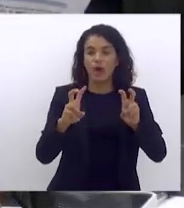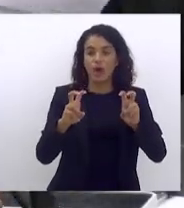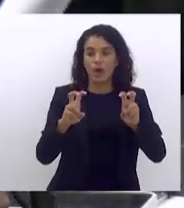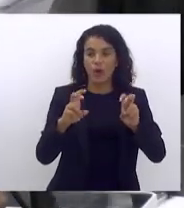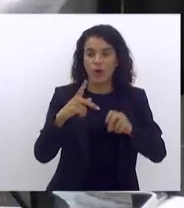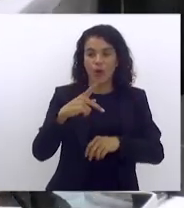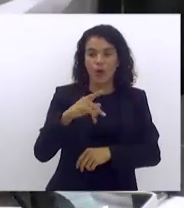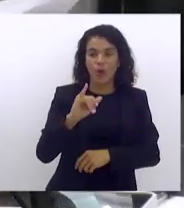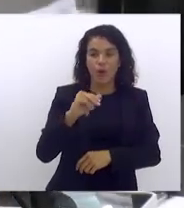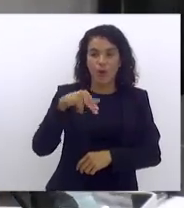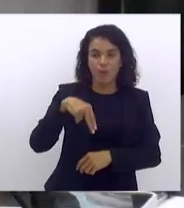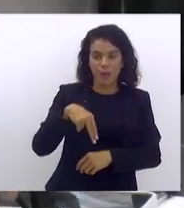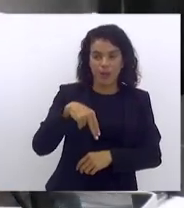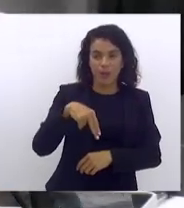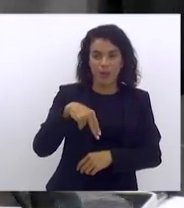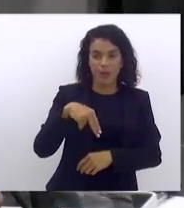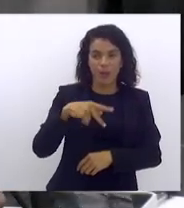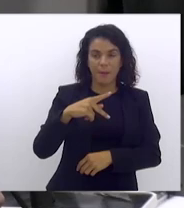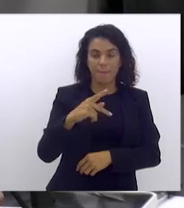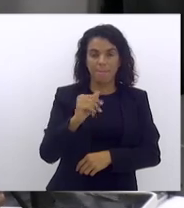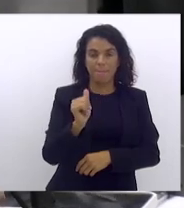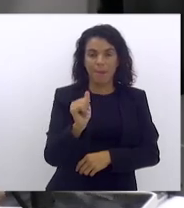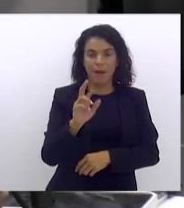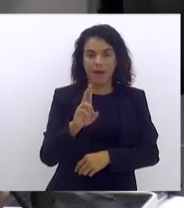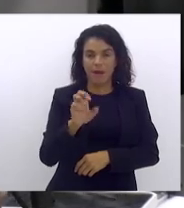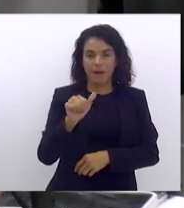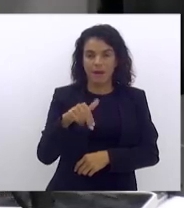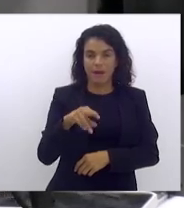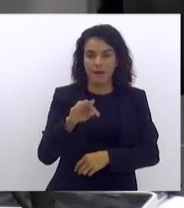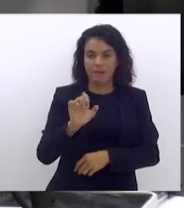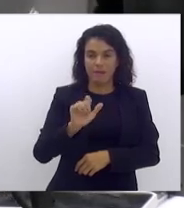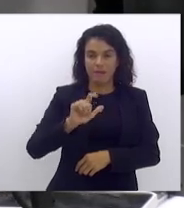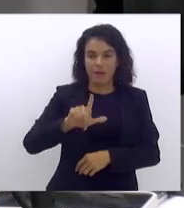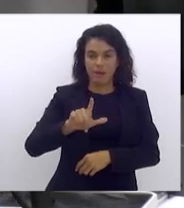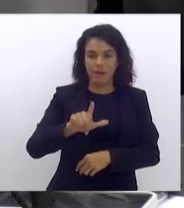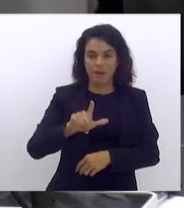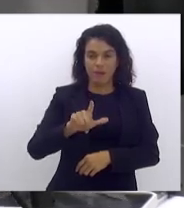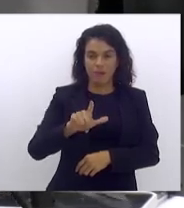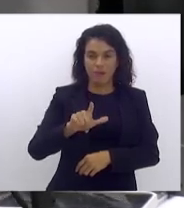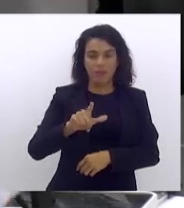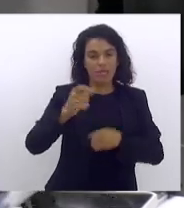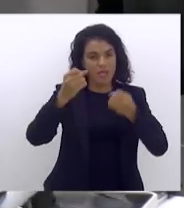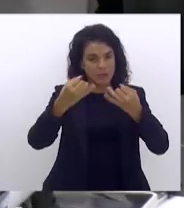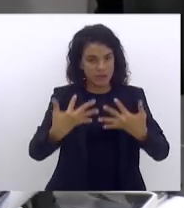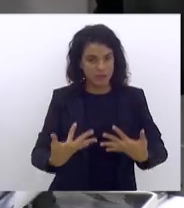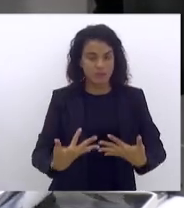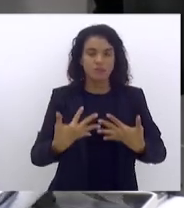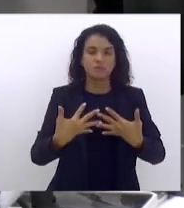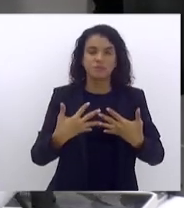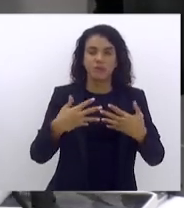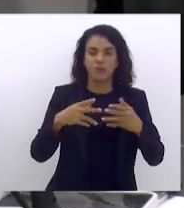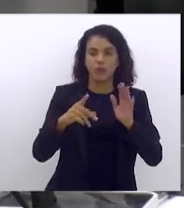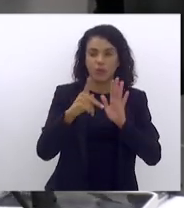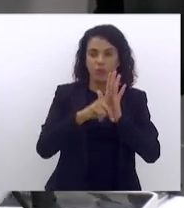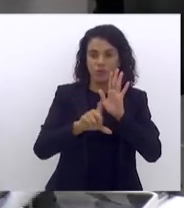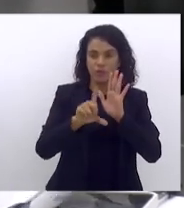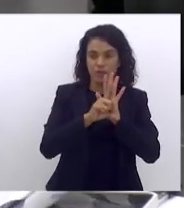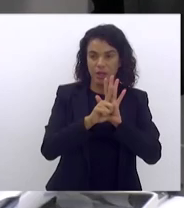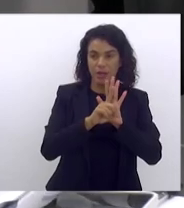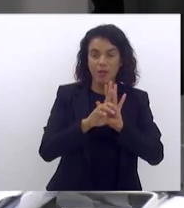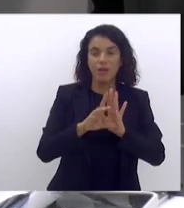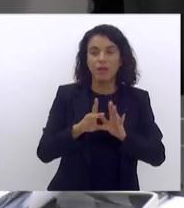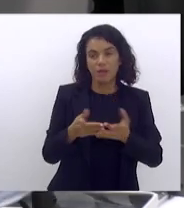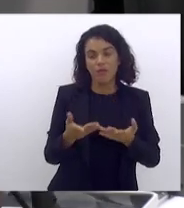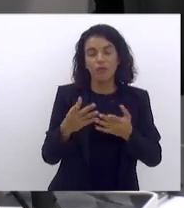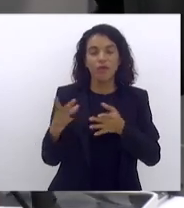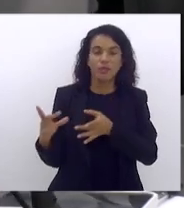que é algo que já vem sendo praticado na Espanha. Inclusive está bem descrito na justificativa do PL. É nesse sentido que foi